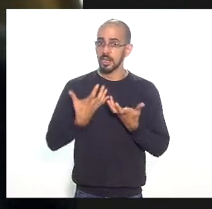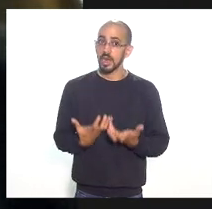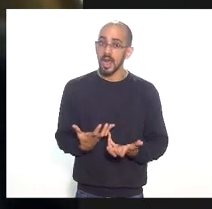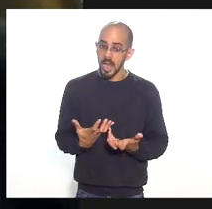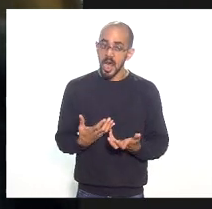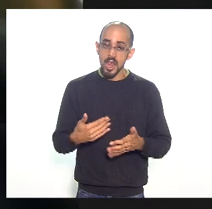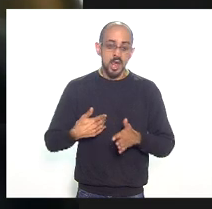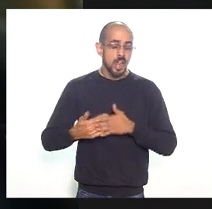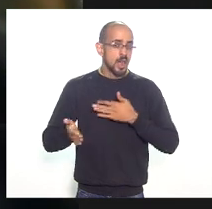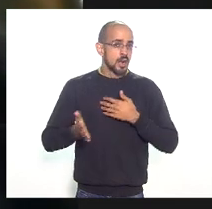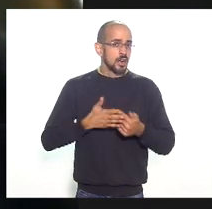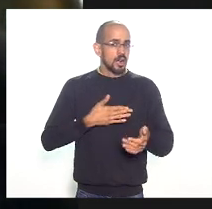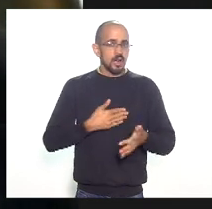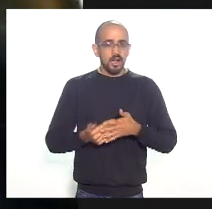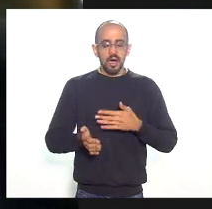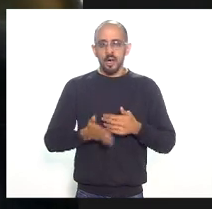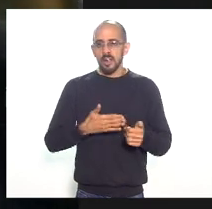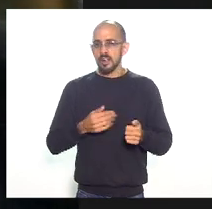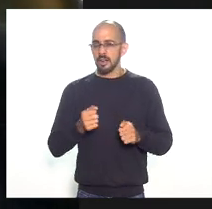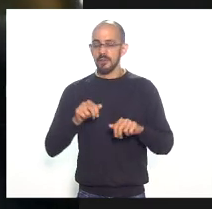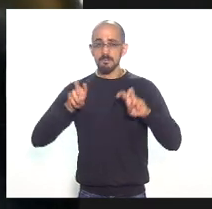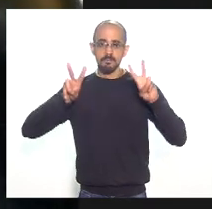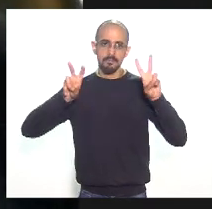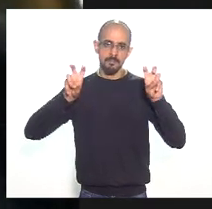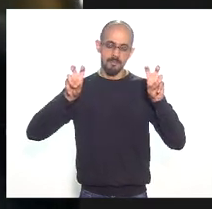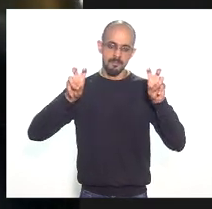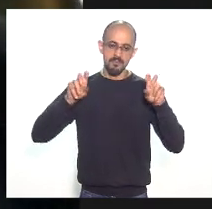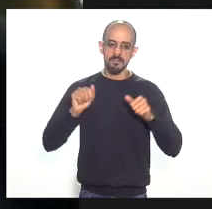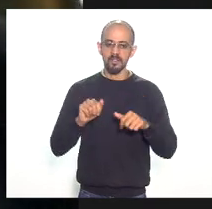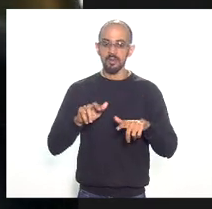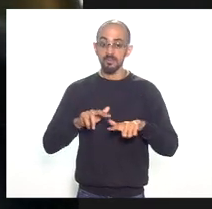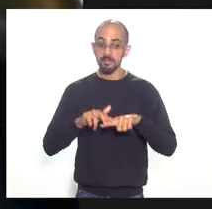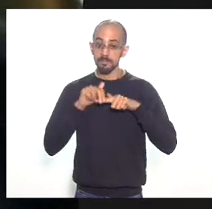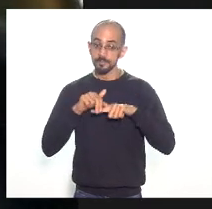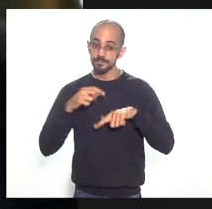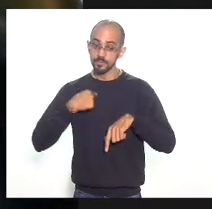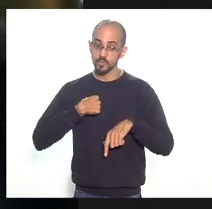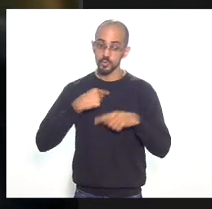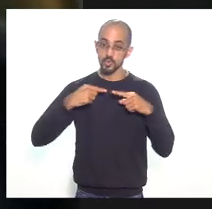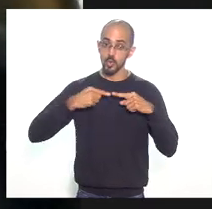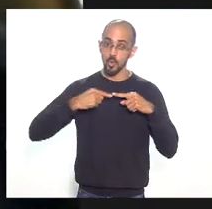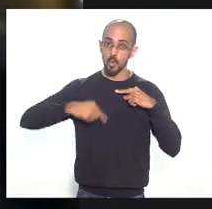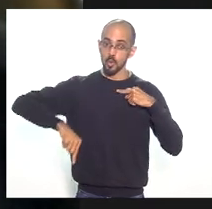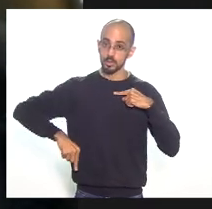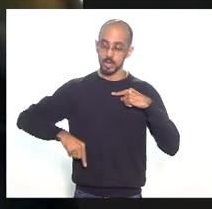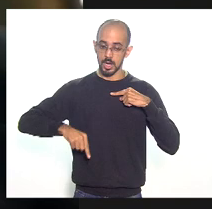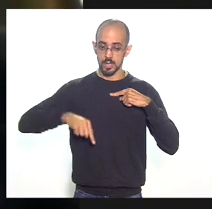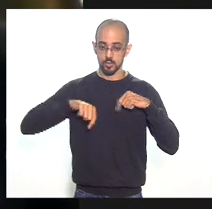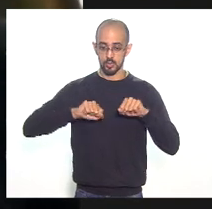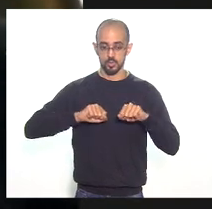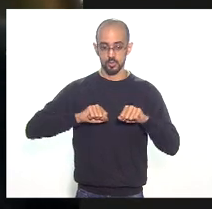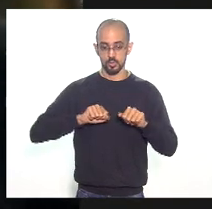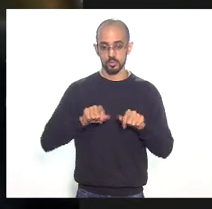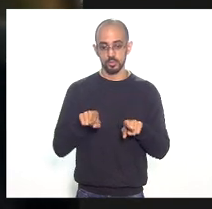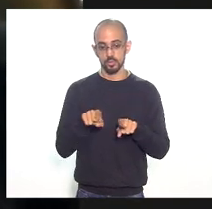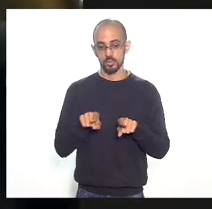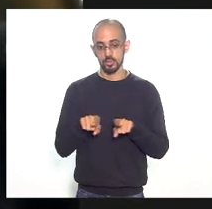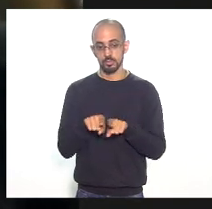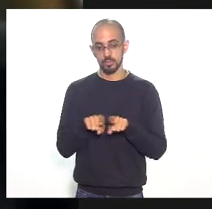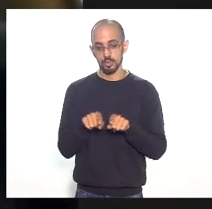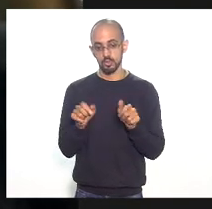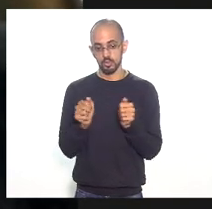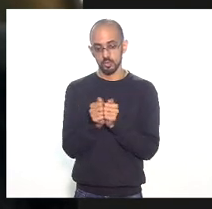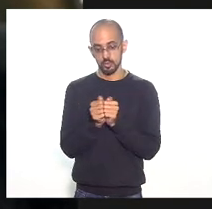acerca de todo e qualquer tema, portanto, eu sou o contrário aqui com o presidente da Comissão de